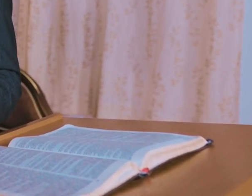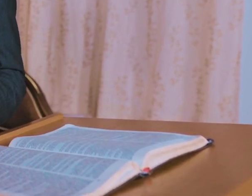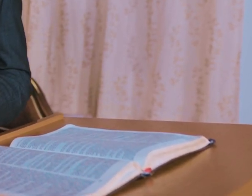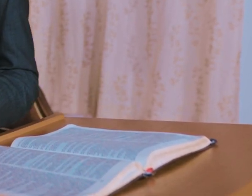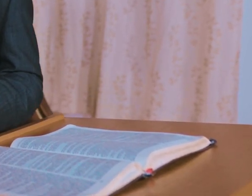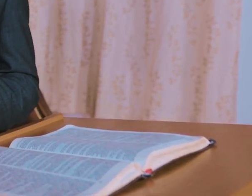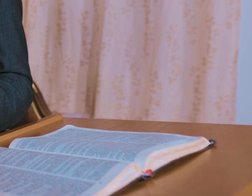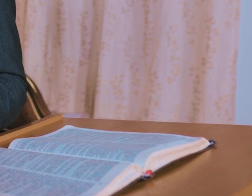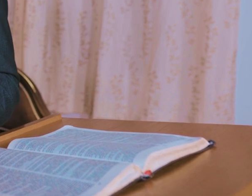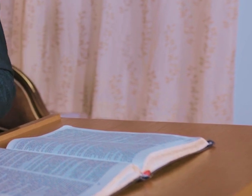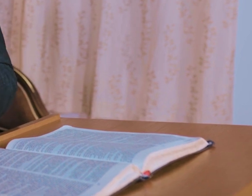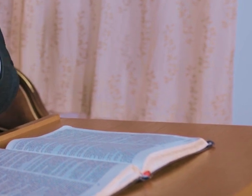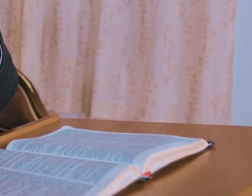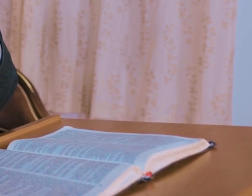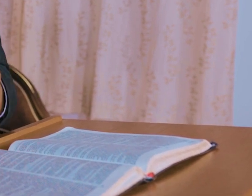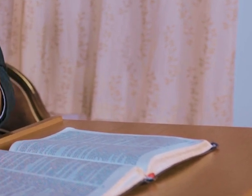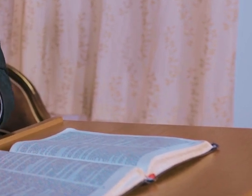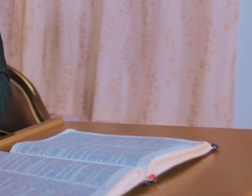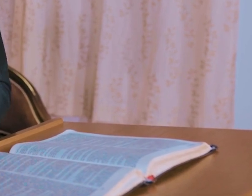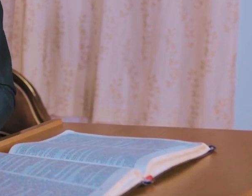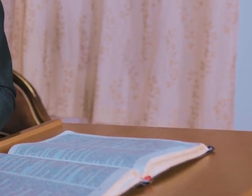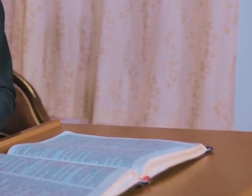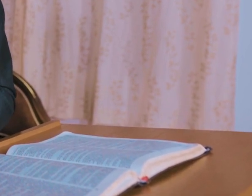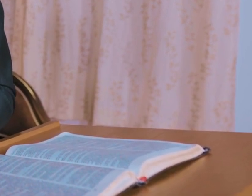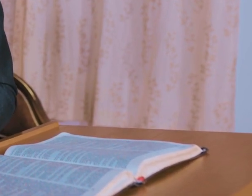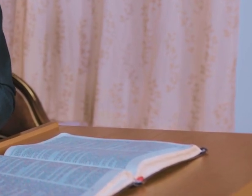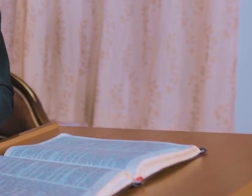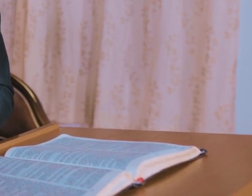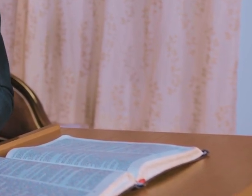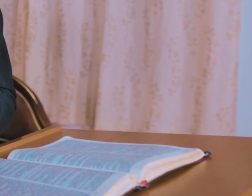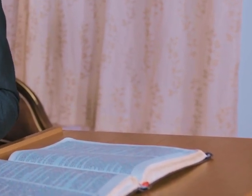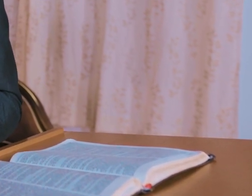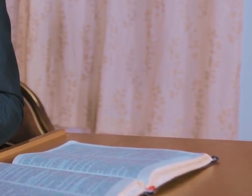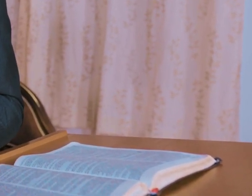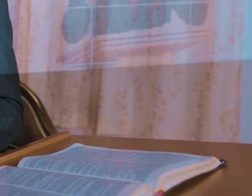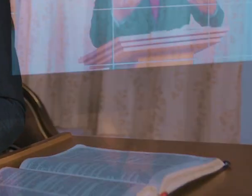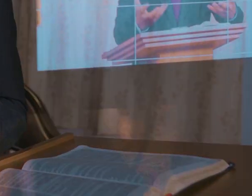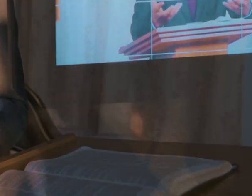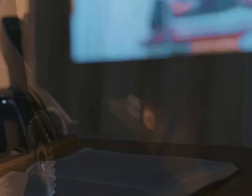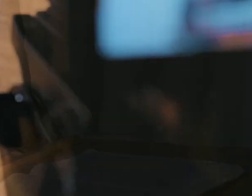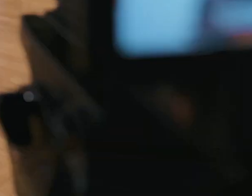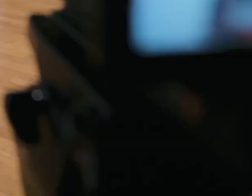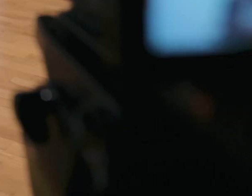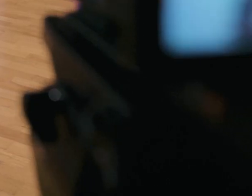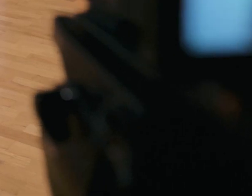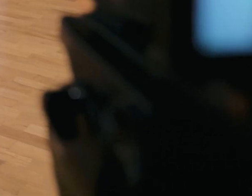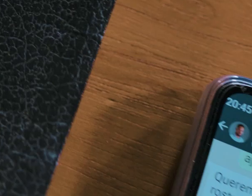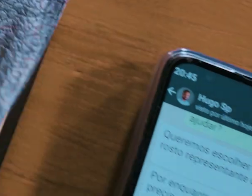ajudarão a edificar a sua vida espiritual. Deus te abençoe sempre.